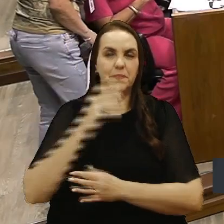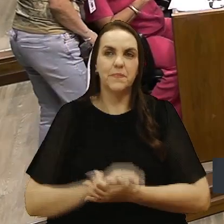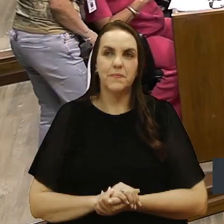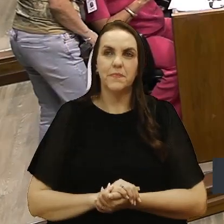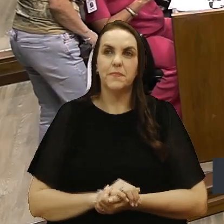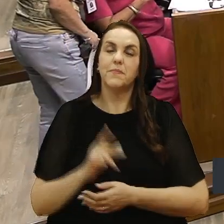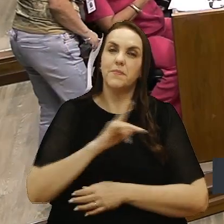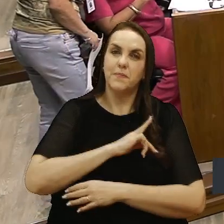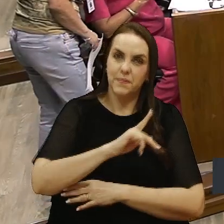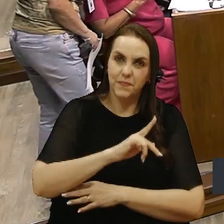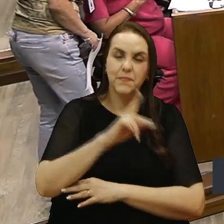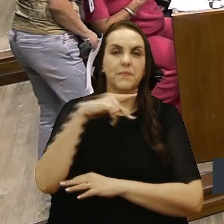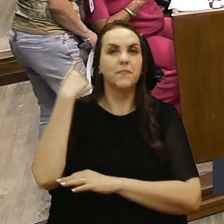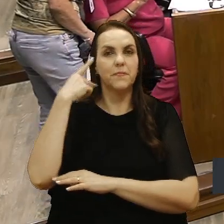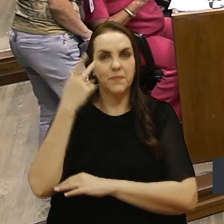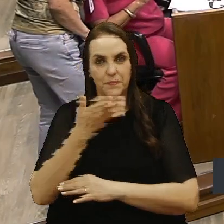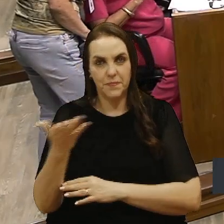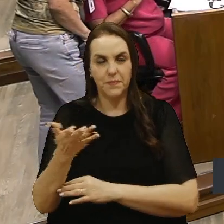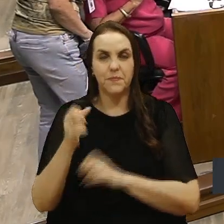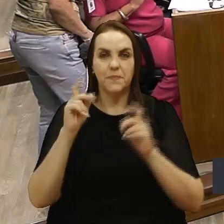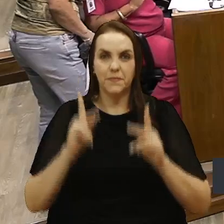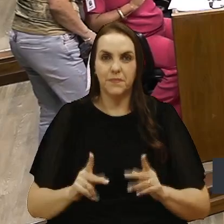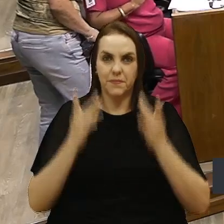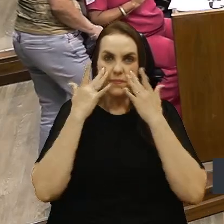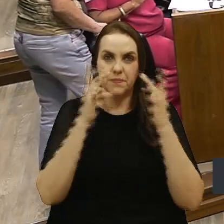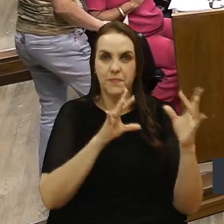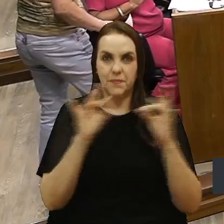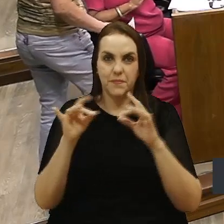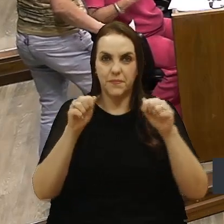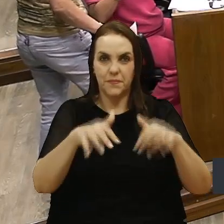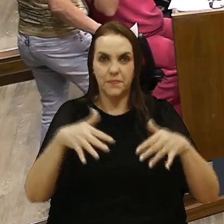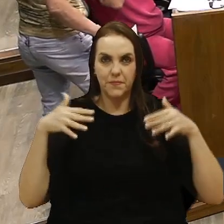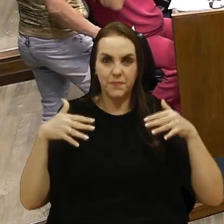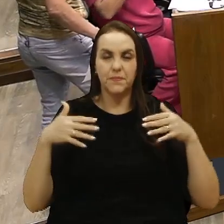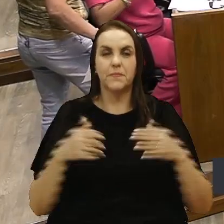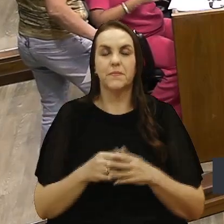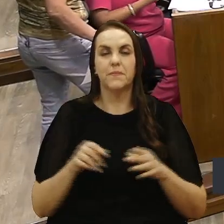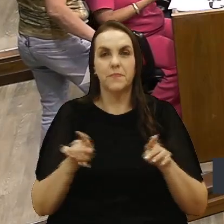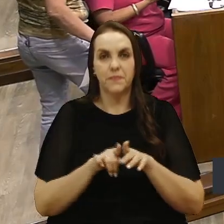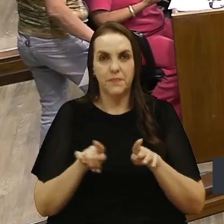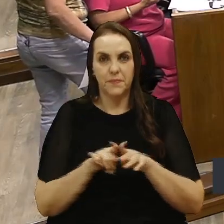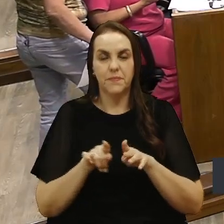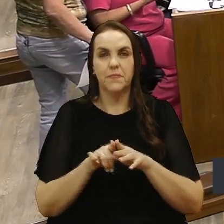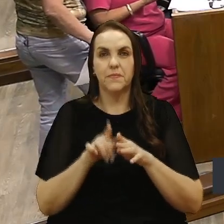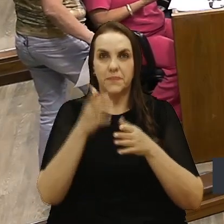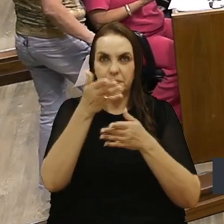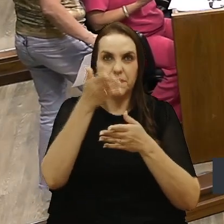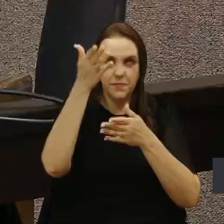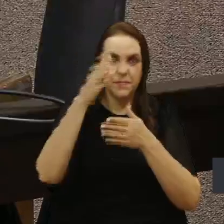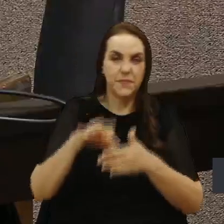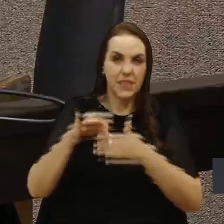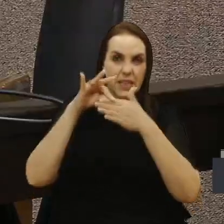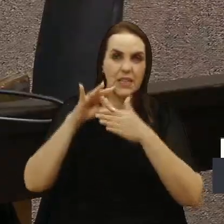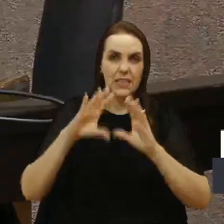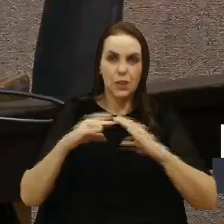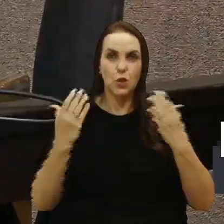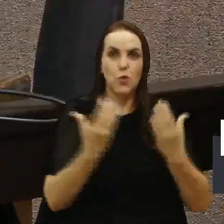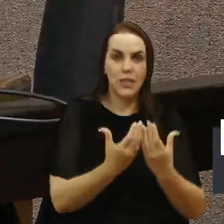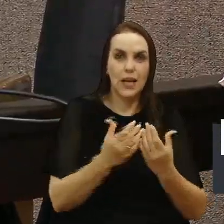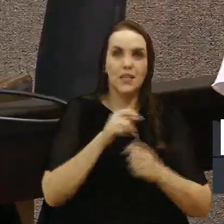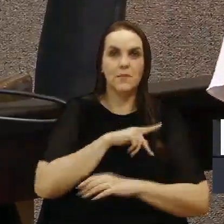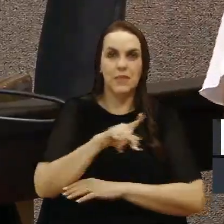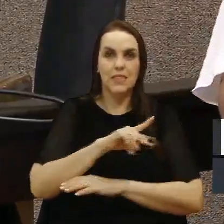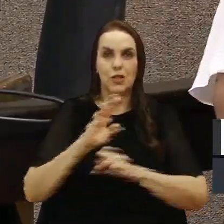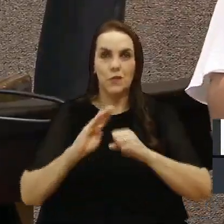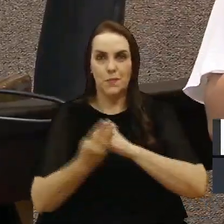Senhor presidente, senhores vereadores, pessoal que nos assiste aqui na Câmara, lideranças comunitárias, presidentes de